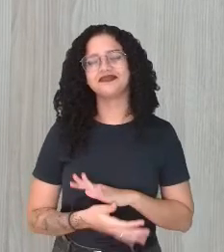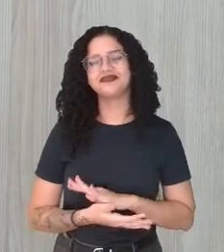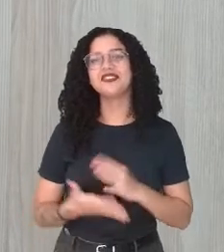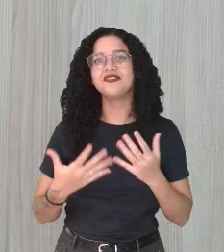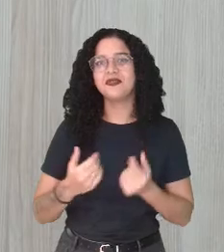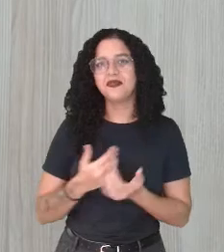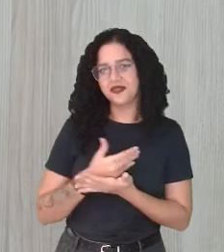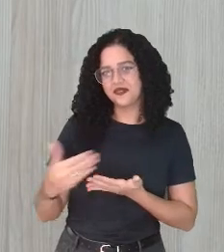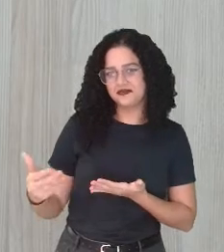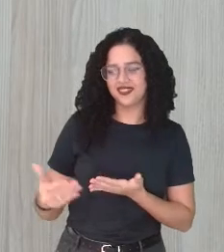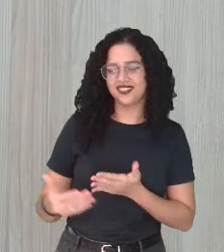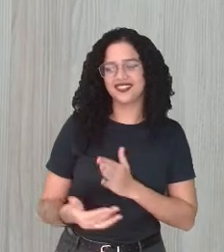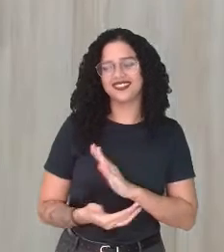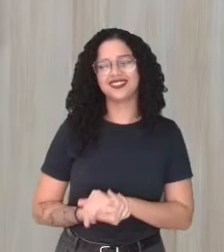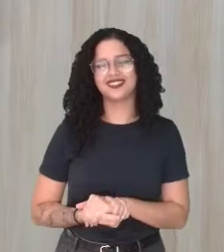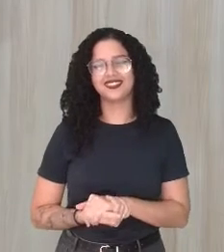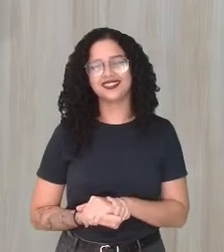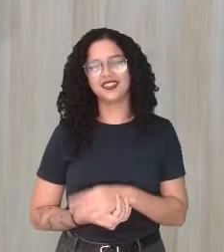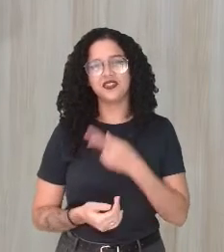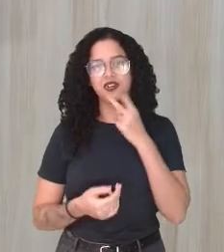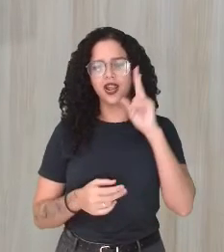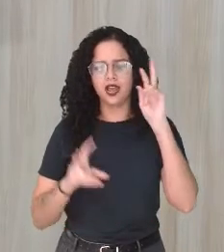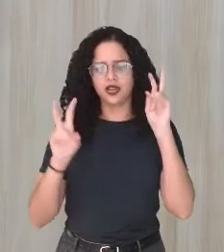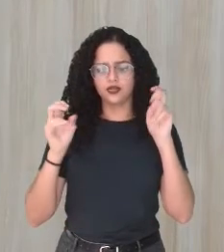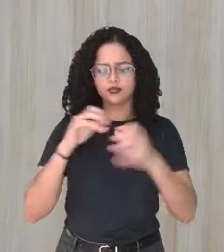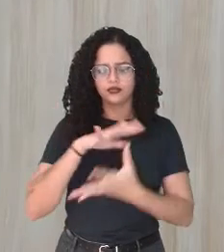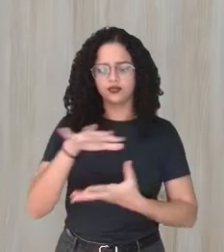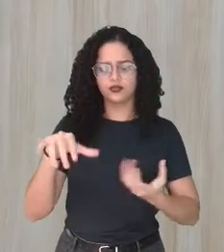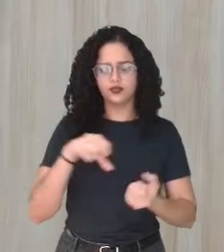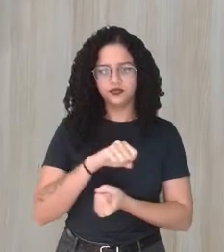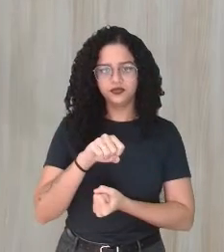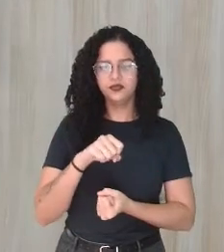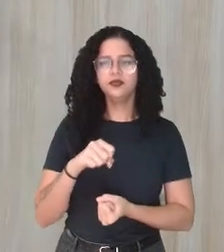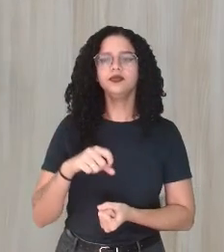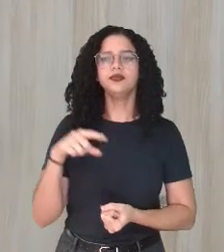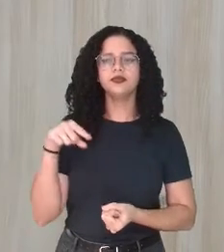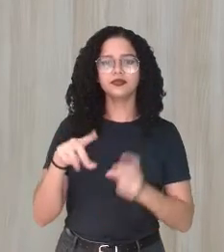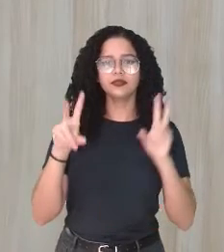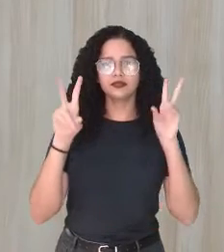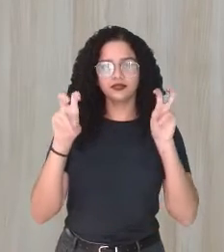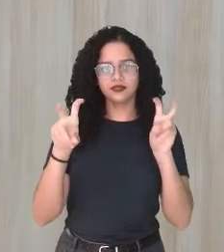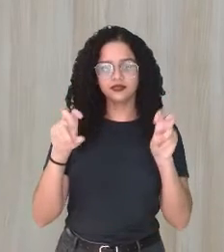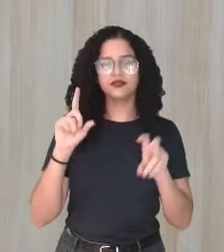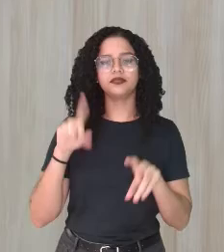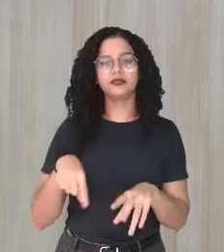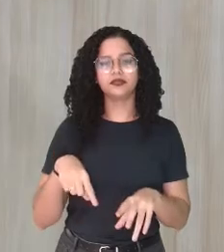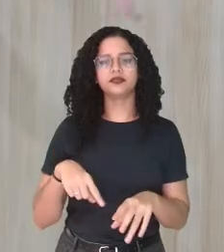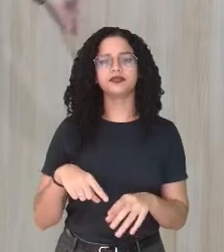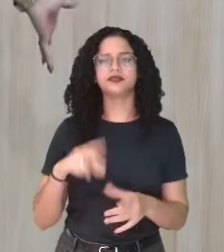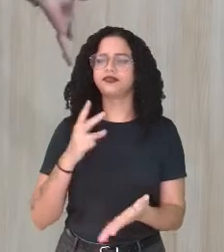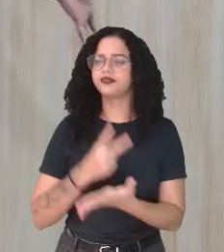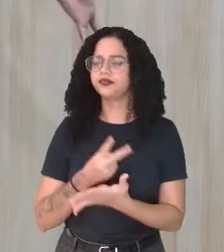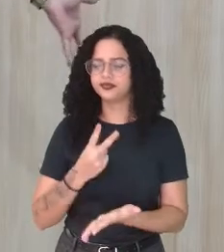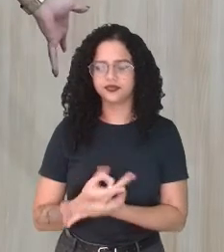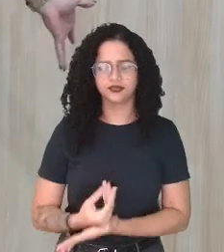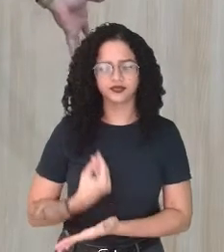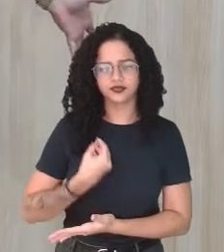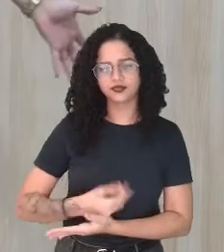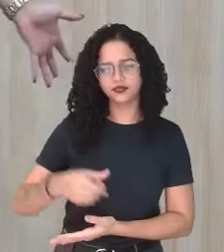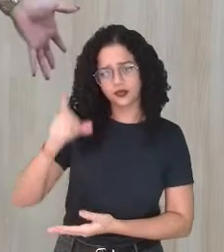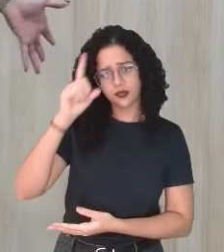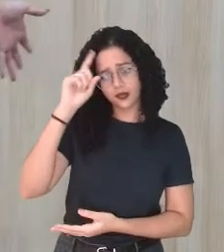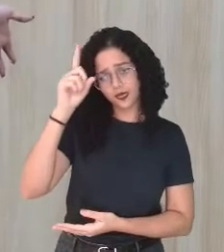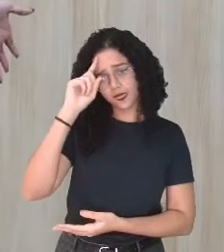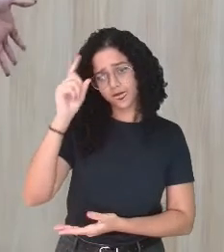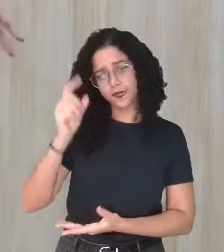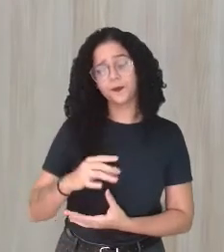nessa, professora Carol? Vamos nessa, falar de sustentabilidade, esse tema que é tão recorrente nas nossas vidas, né?